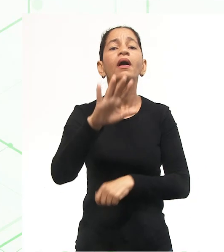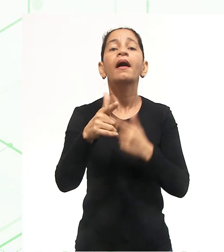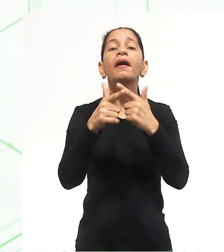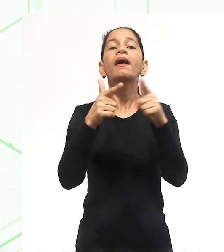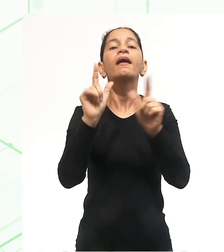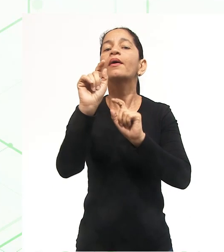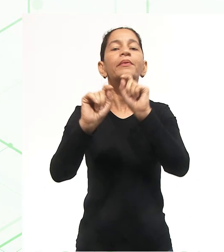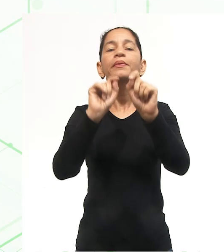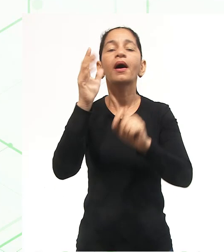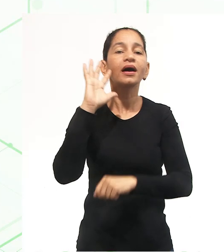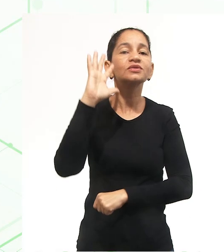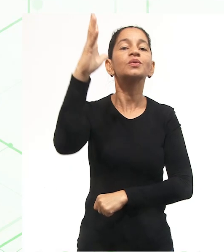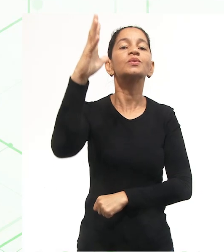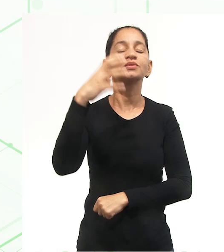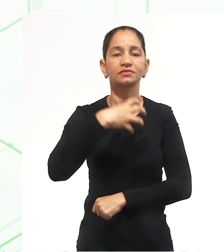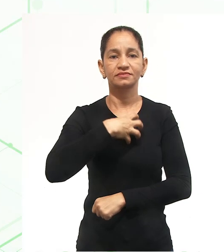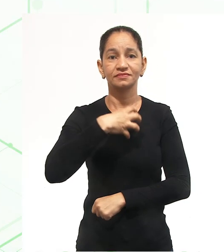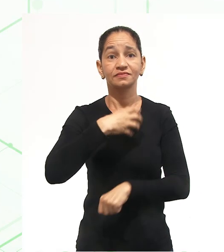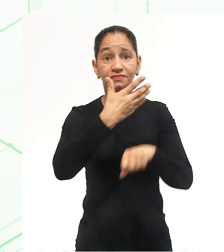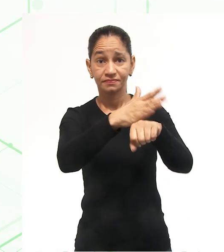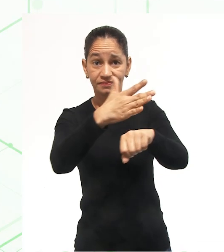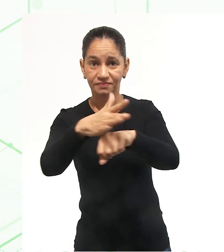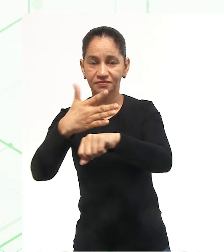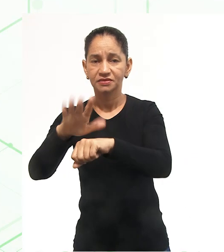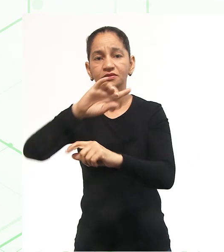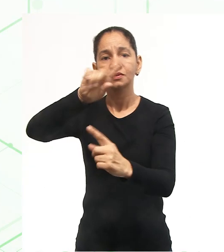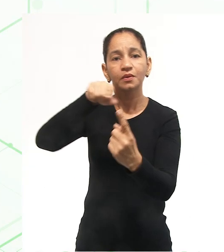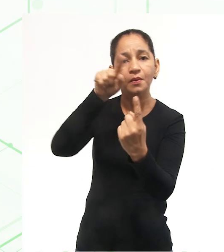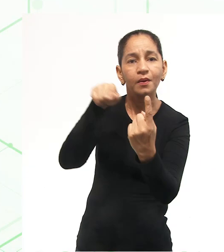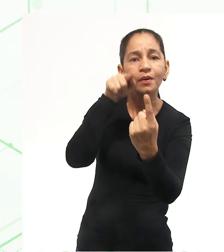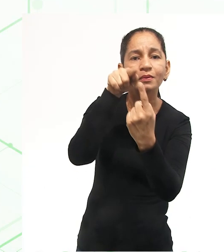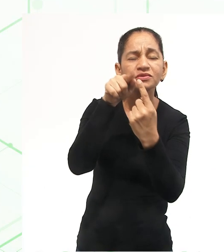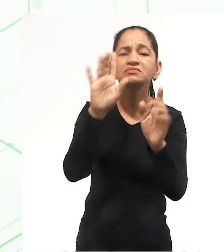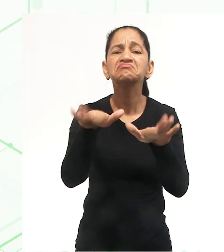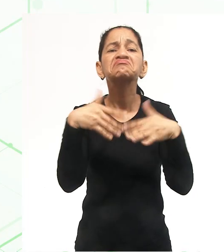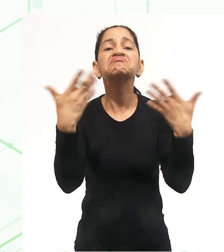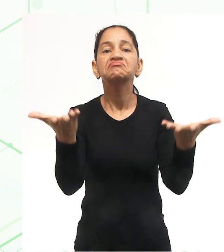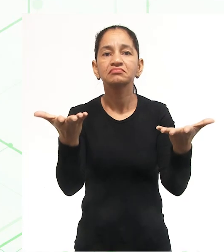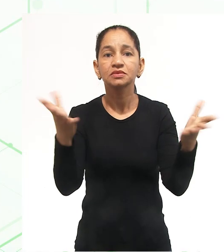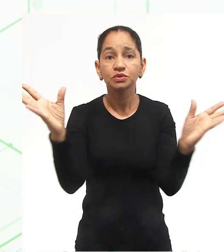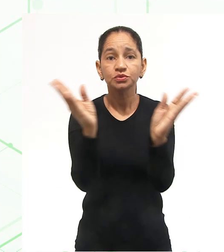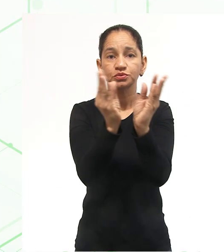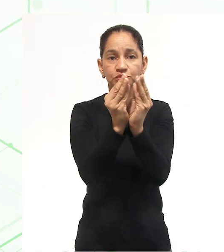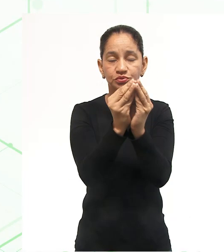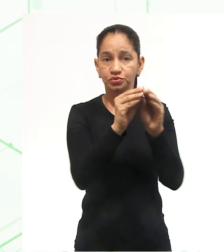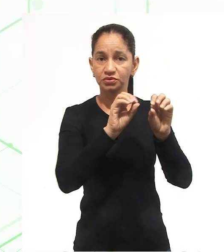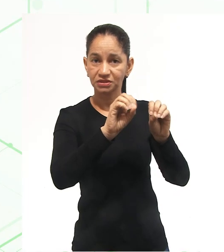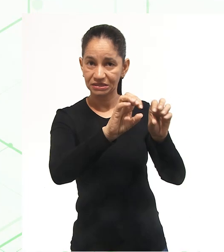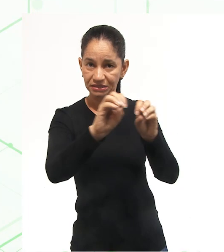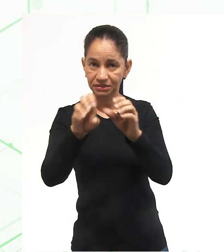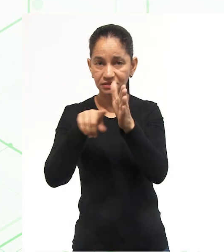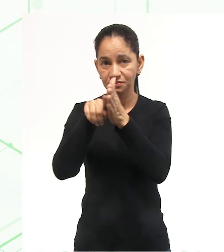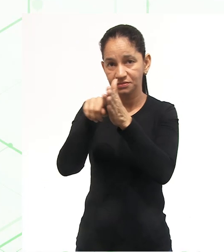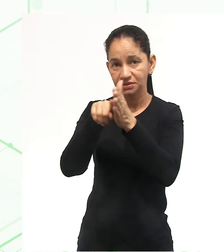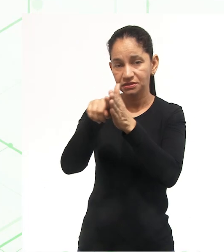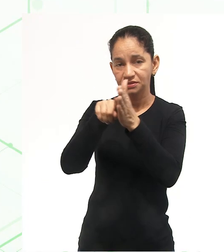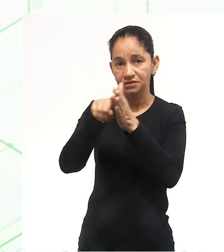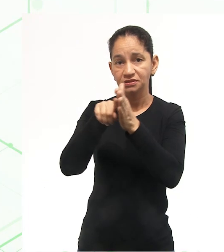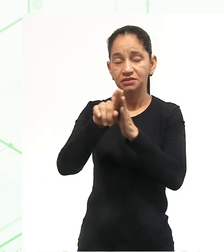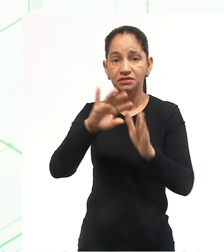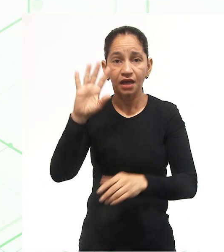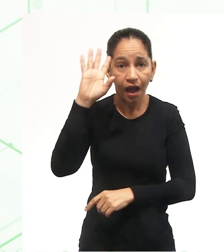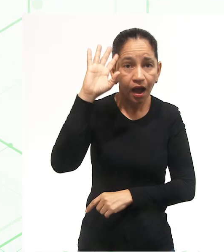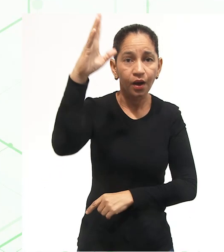solução? A própria práticas integradoras, qual que é o objetivo dessas práticas? É unir o ensino, pesquisa e